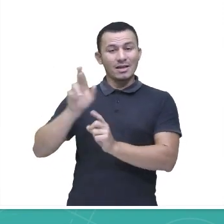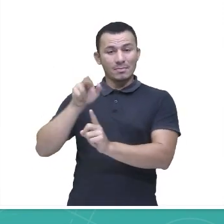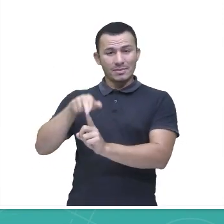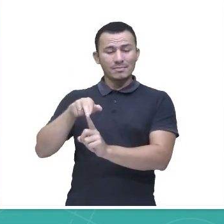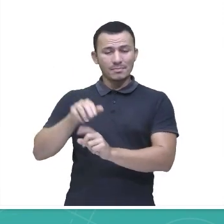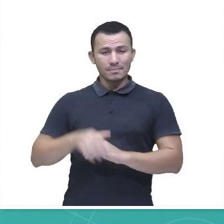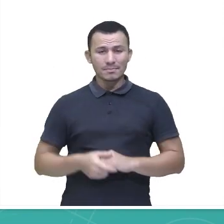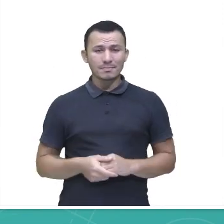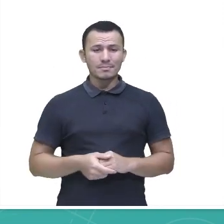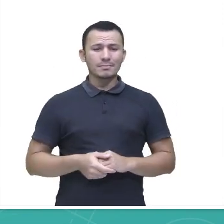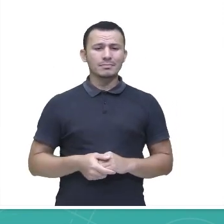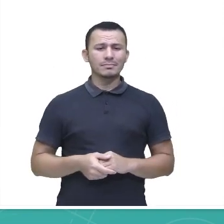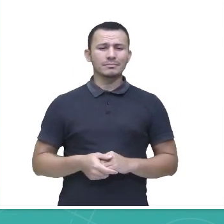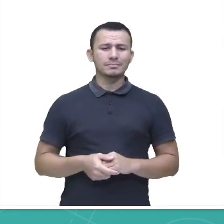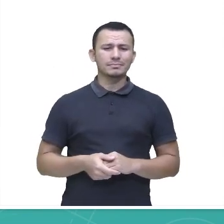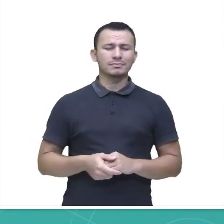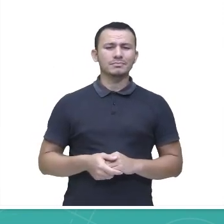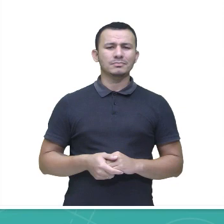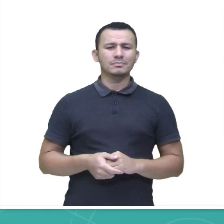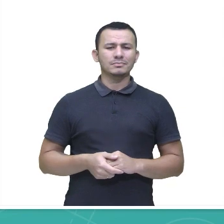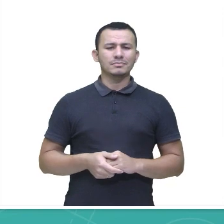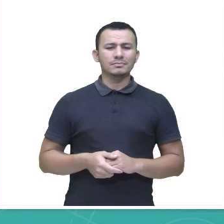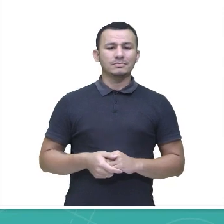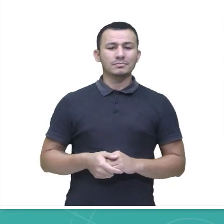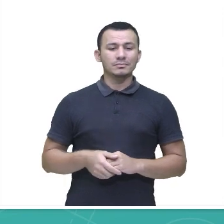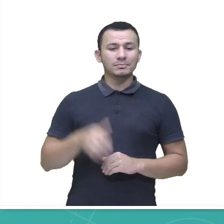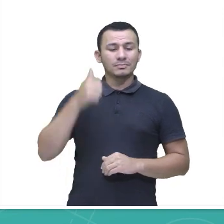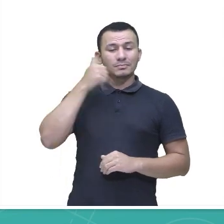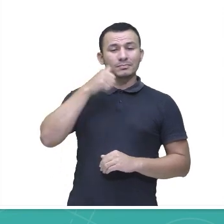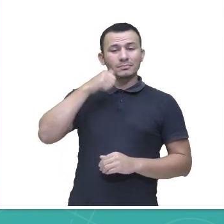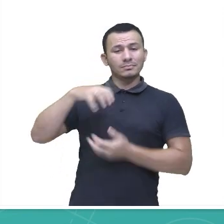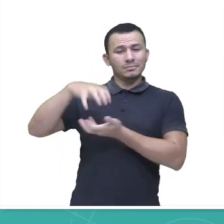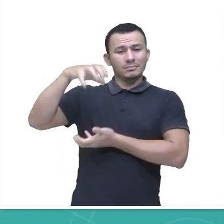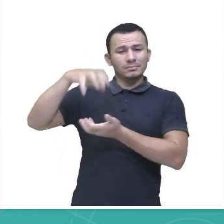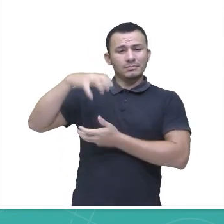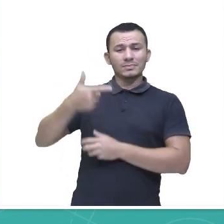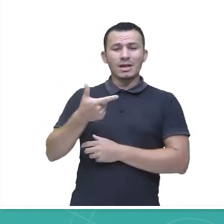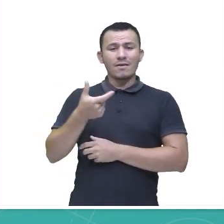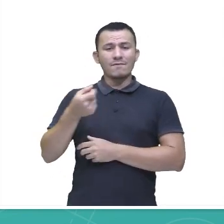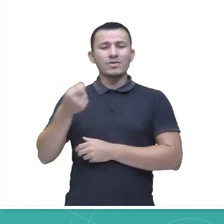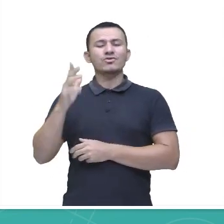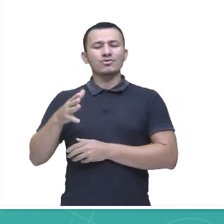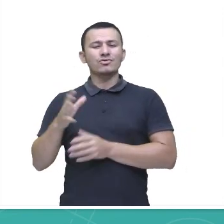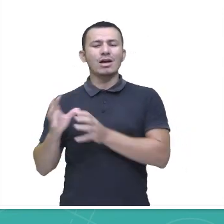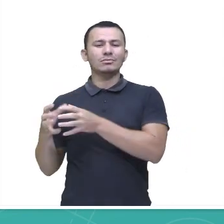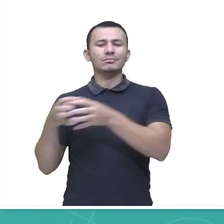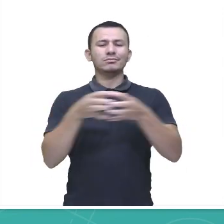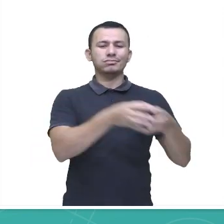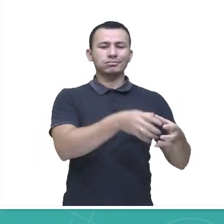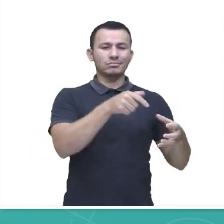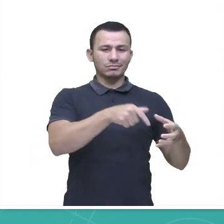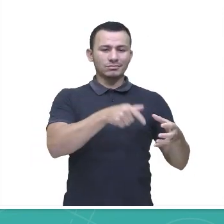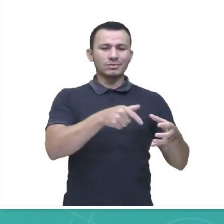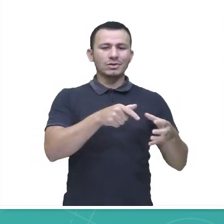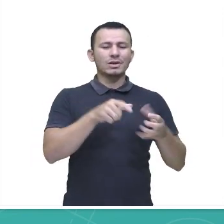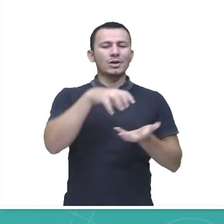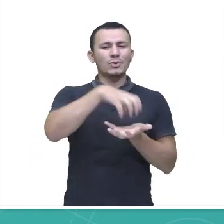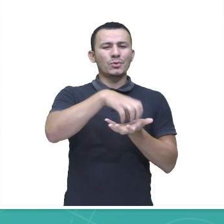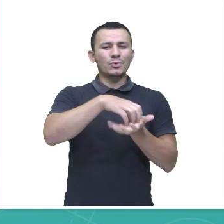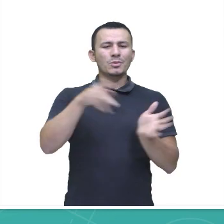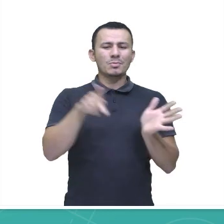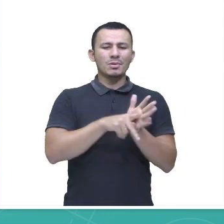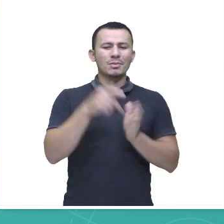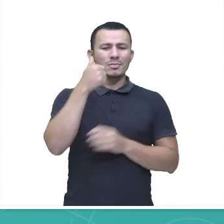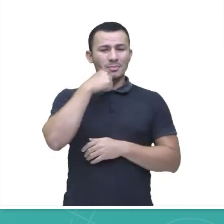20 senhoras chegaram ao clube de mães. 20 é numeral e está quantificando o